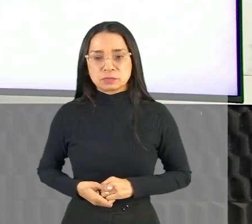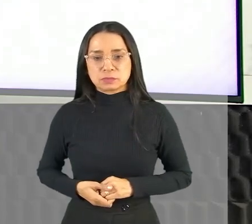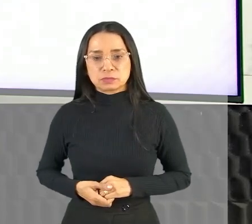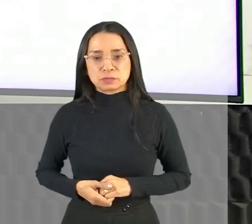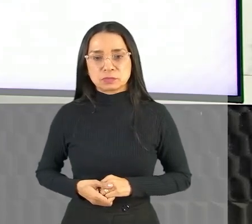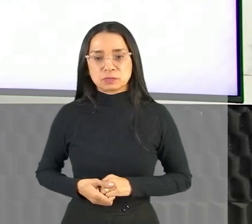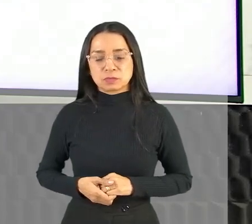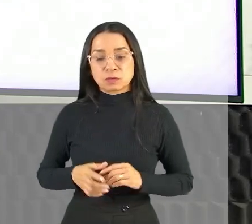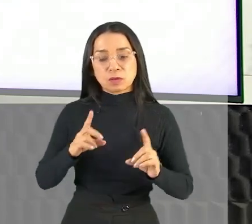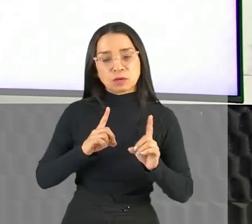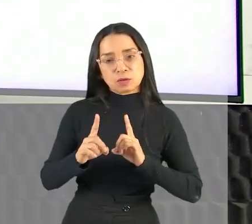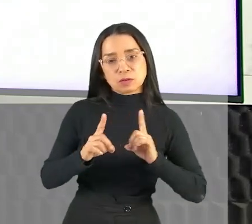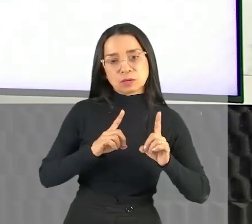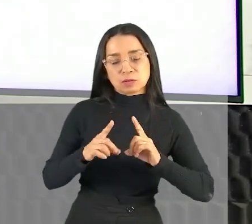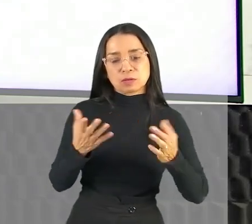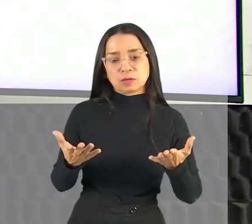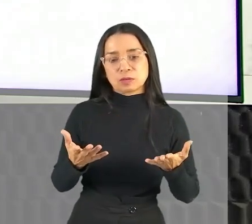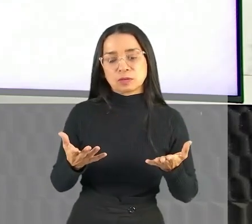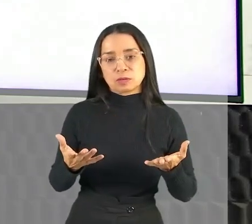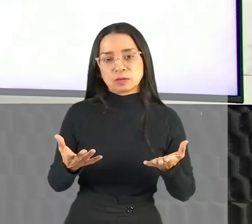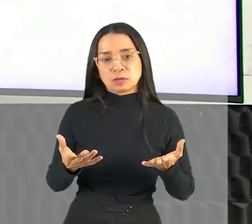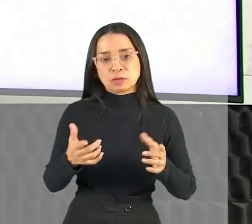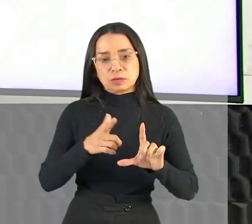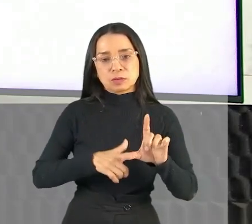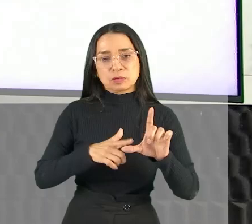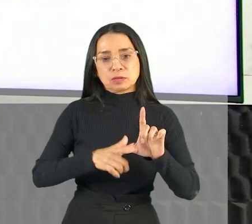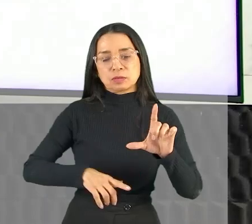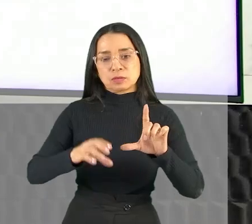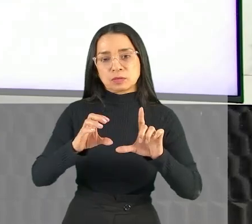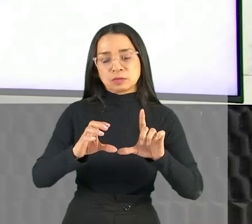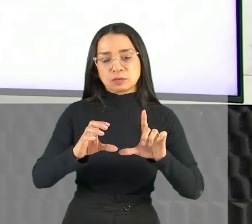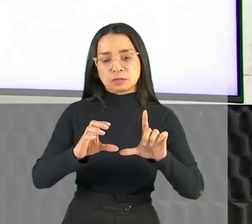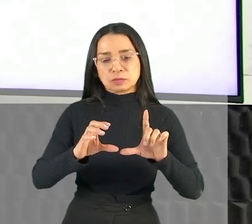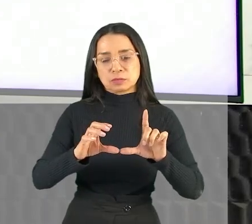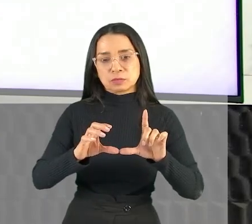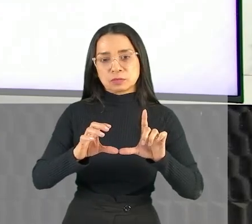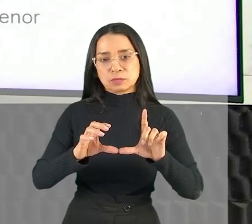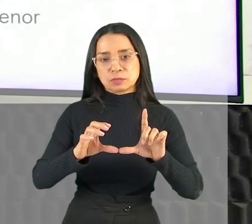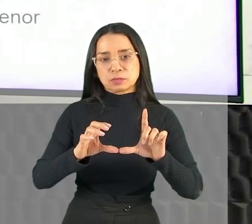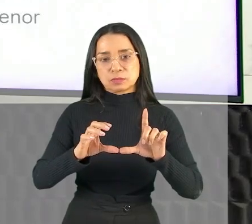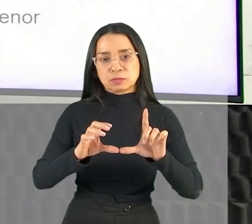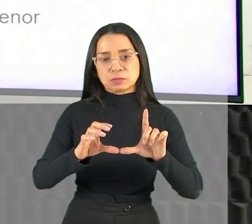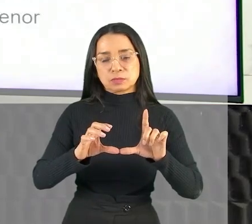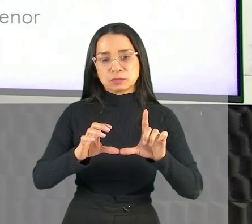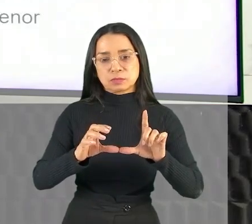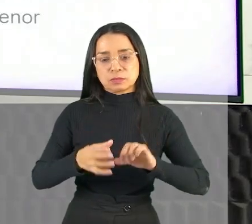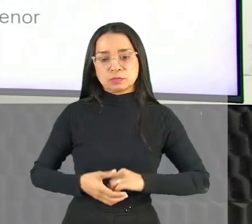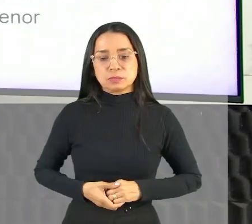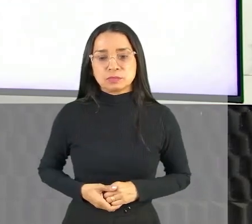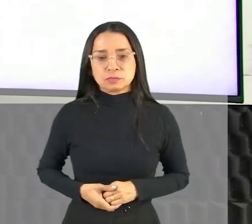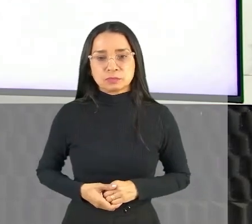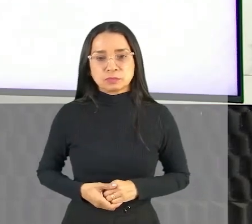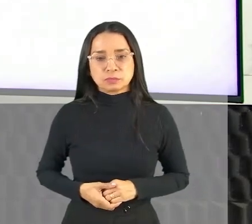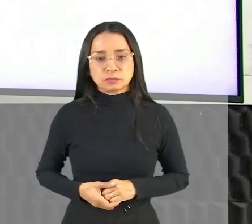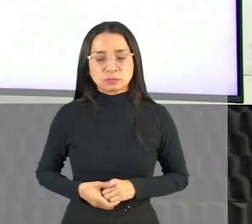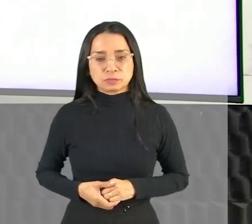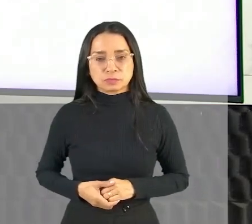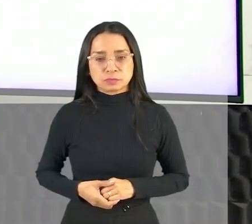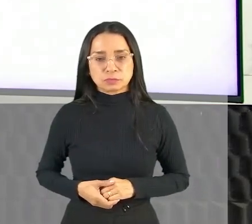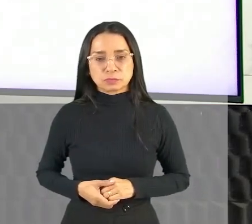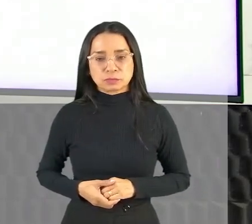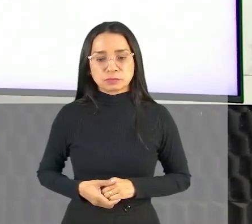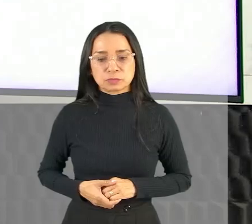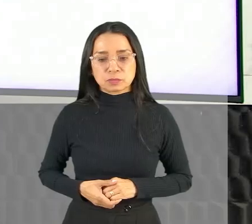dessa dinâmica de carbono necessariamente, né? Então, letra C, fazendo replantio das áreas degradadas, tá? Letra C